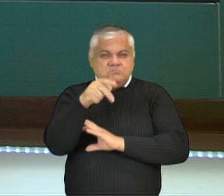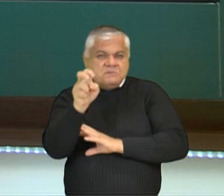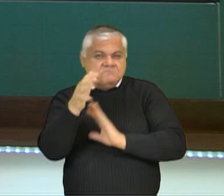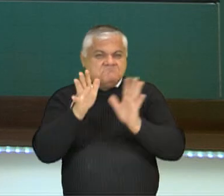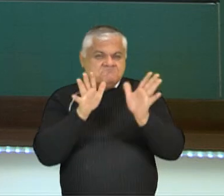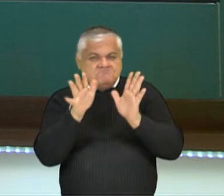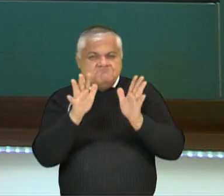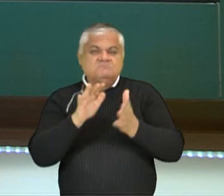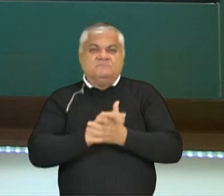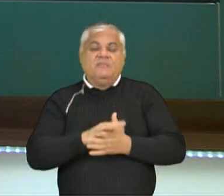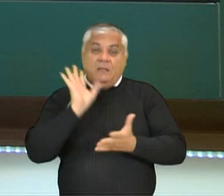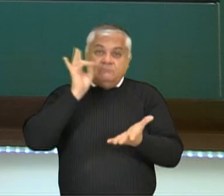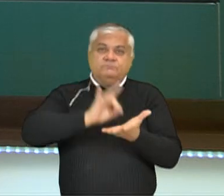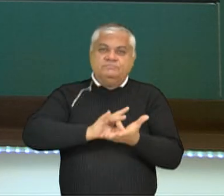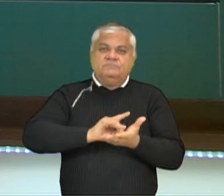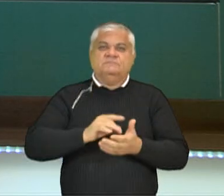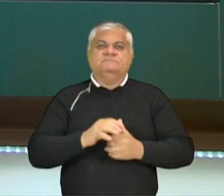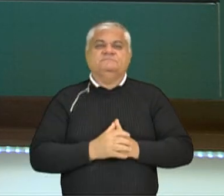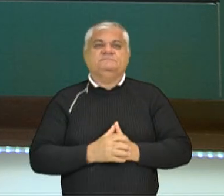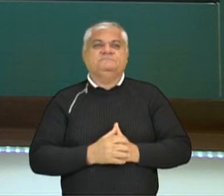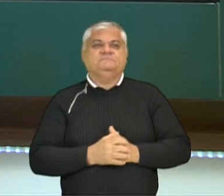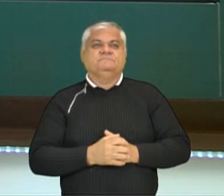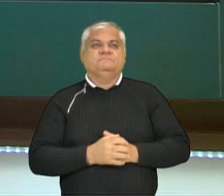está considerada como oficial.